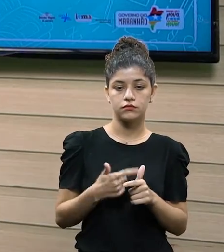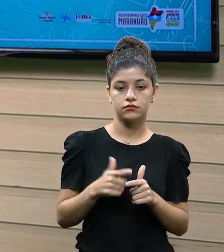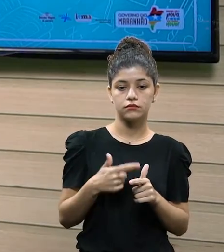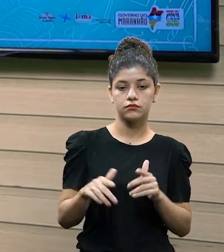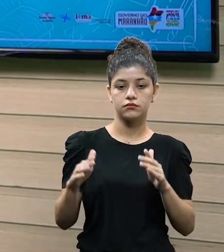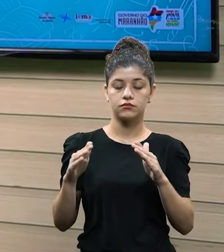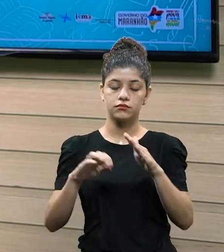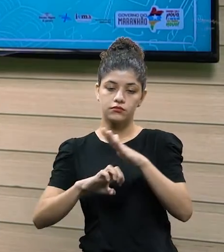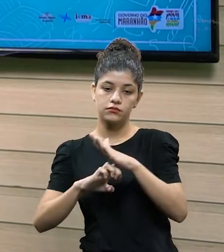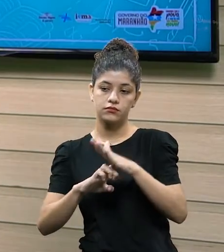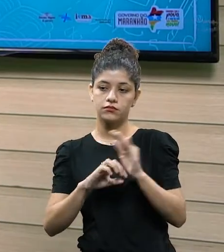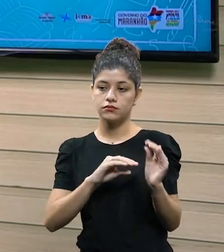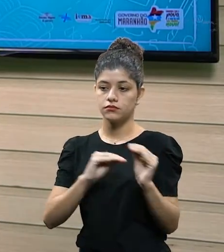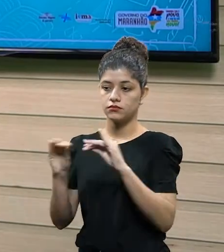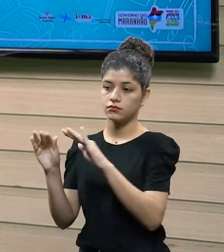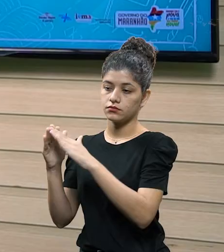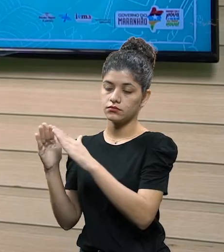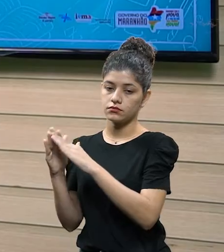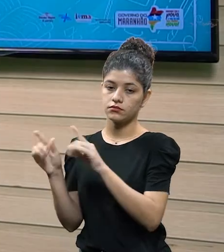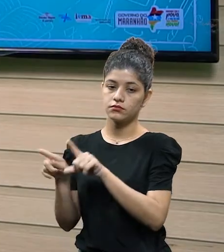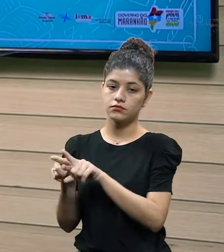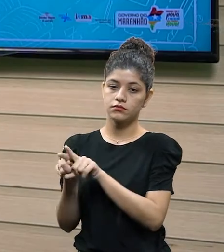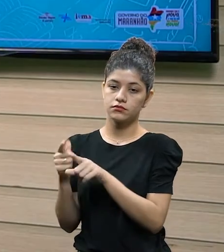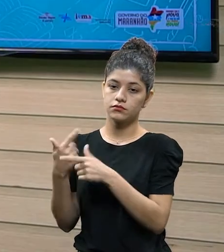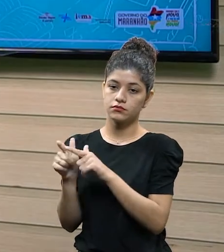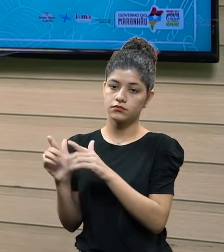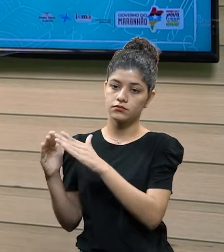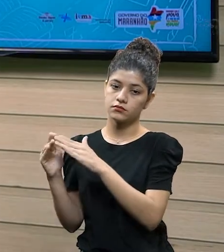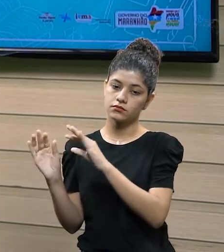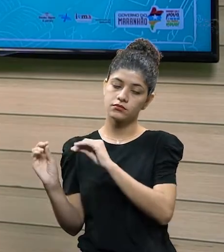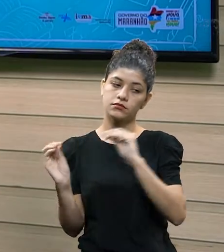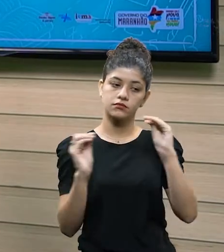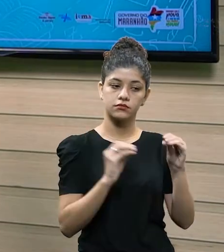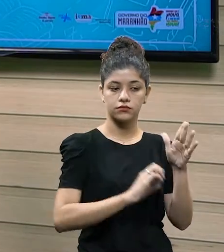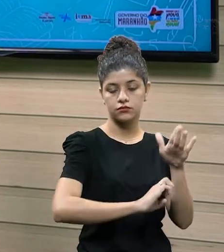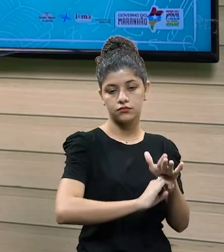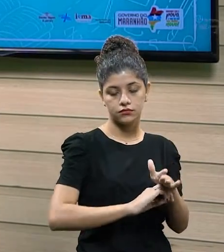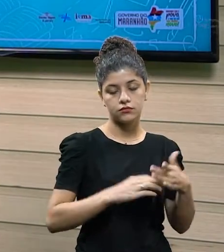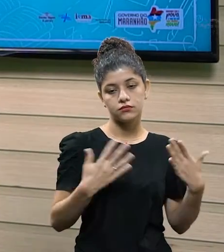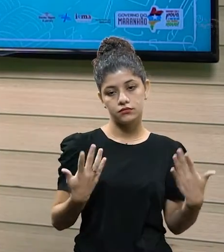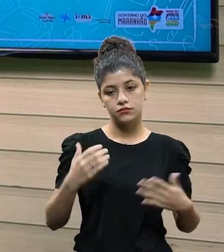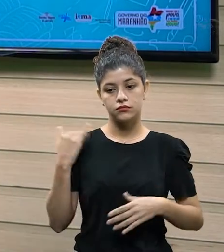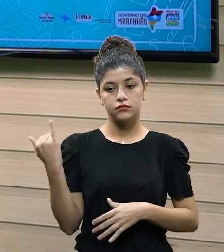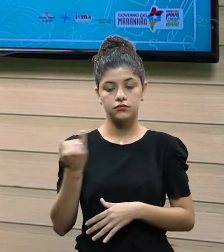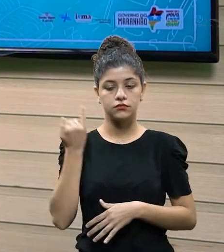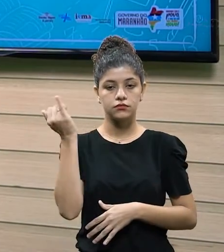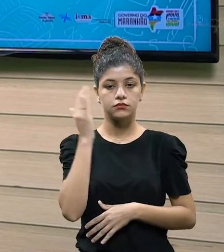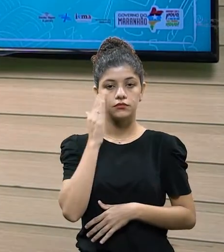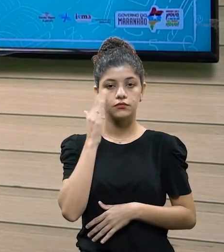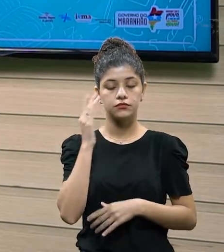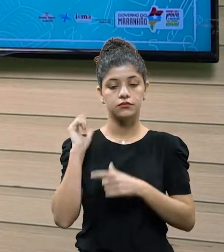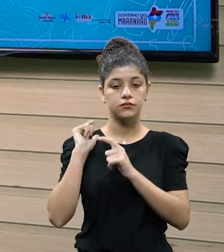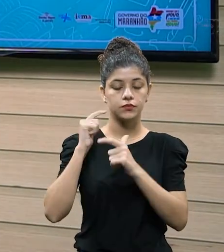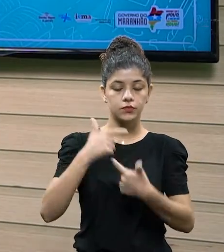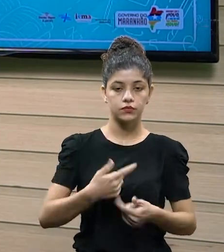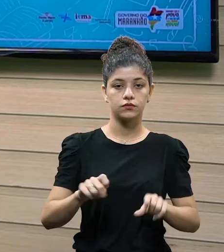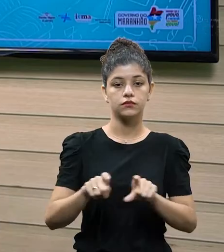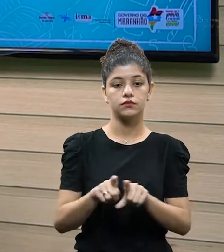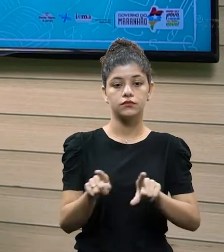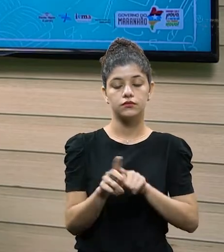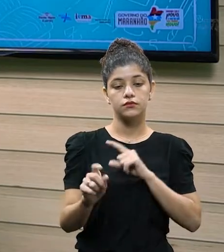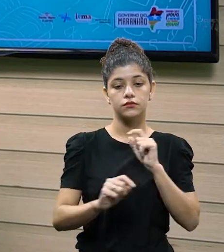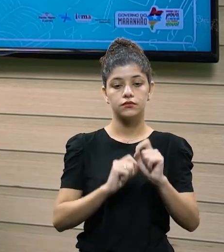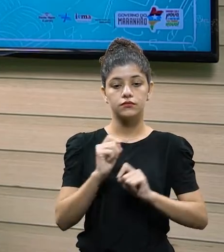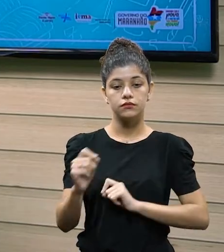empresa e leva para casa, ou vice-versa. Então é uma via de mão dupla. Então é muito importante entender esse contexto, e aí